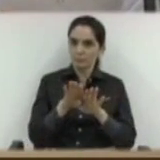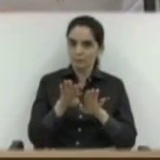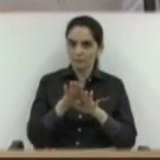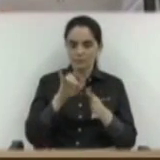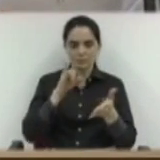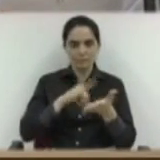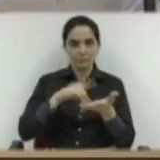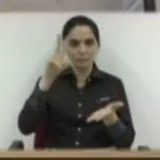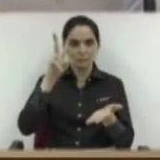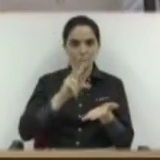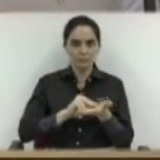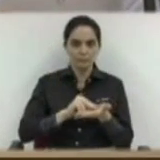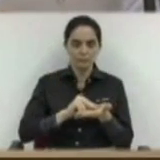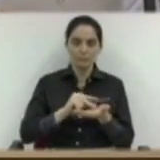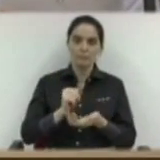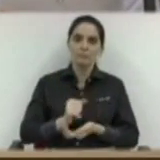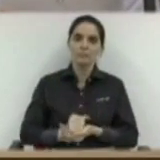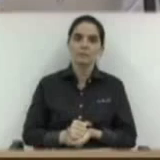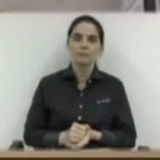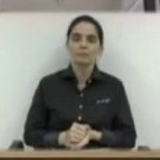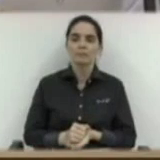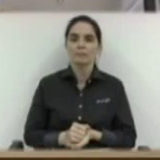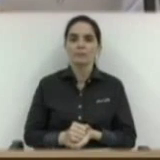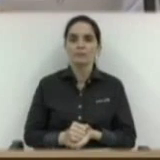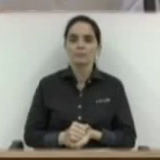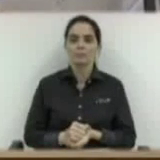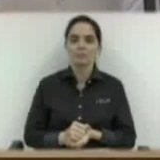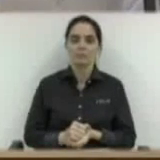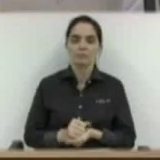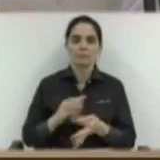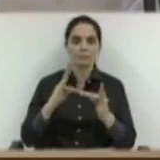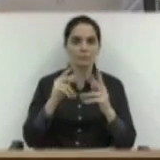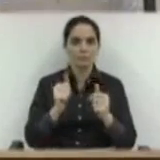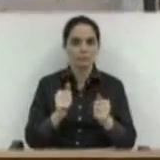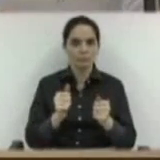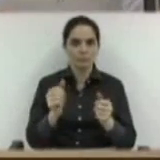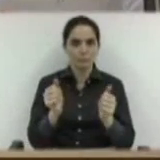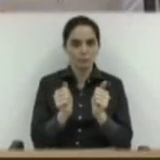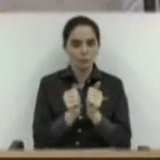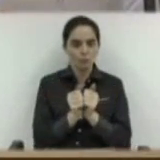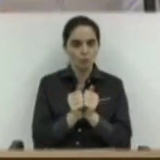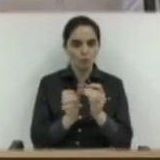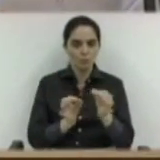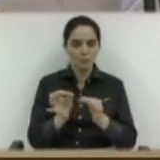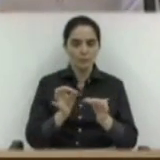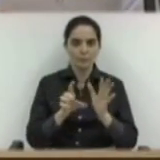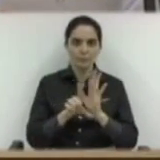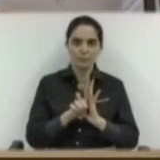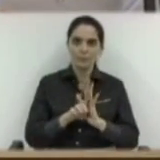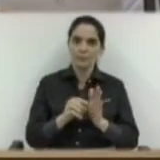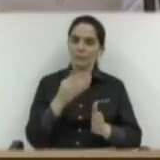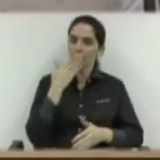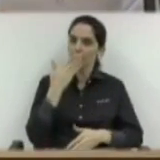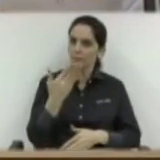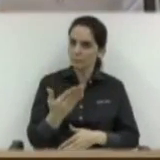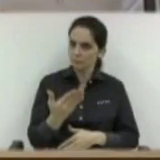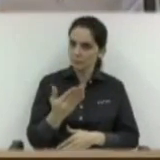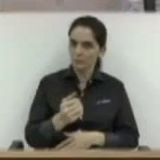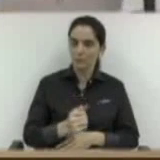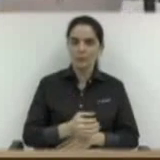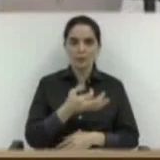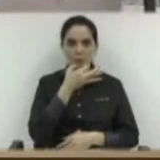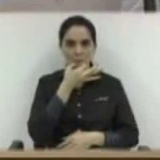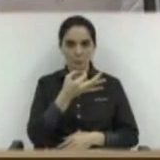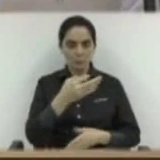documentação anexa, no sentido de que a mesma faça parte integrante do projeto de lei ora apresentado. Solicitamos que a presente proposta de lei